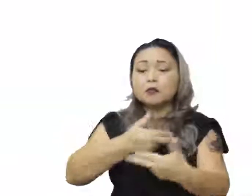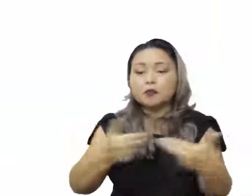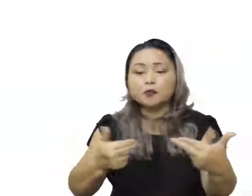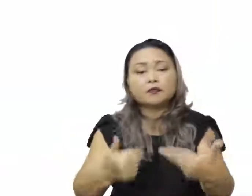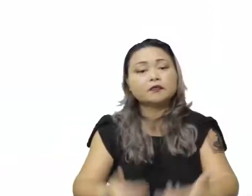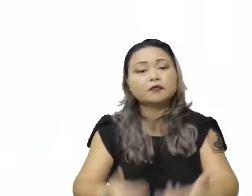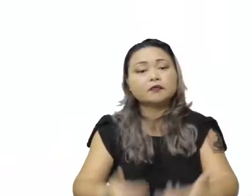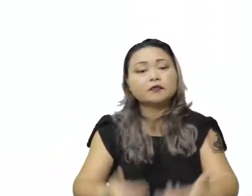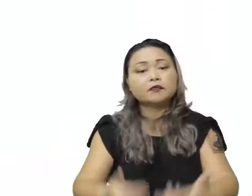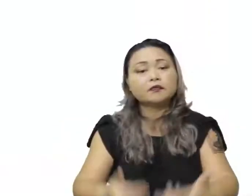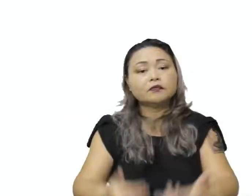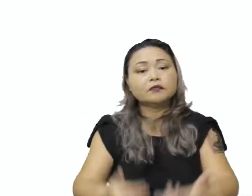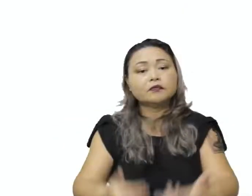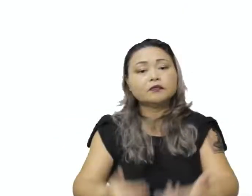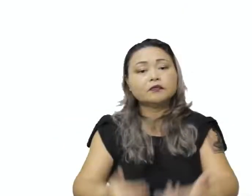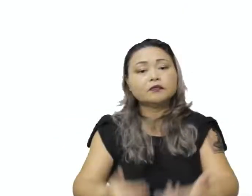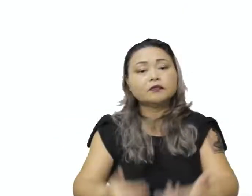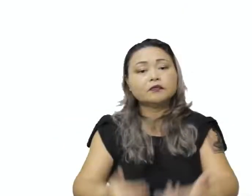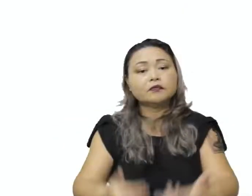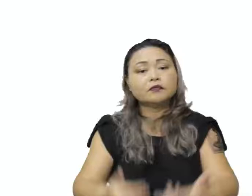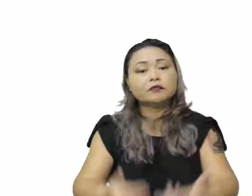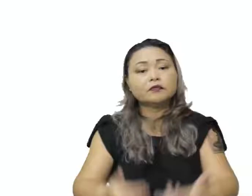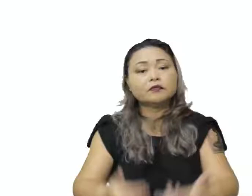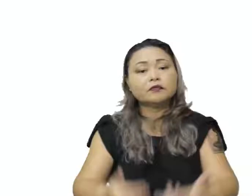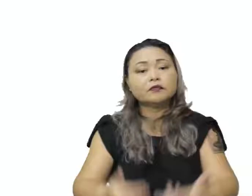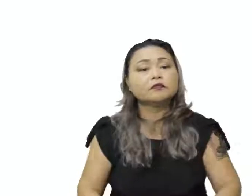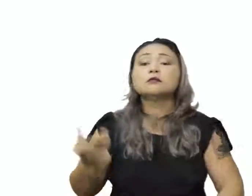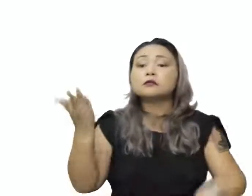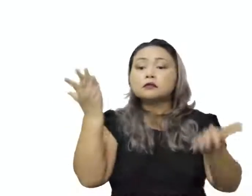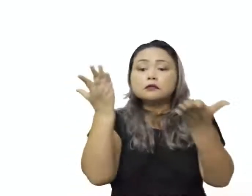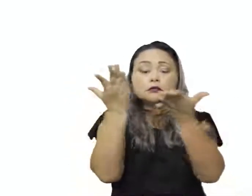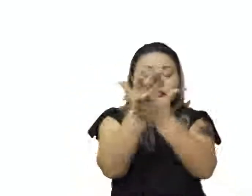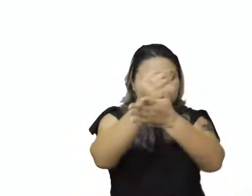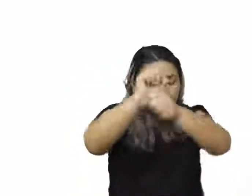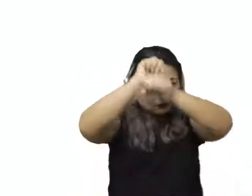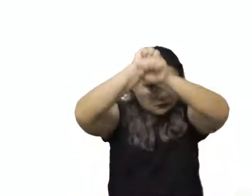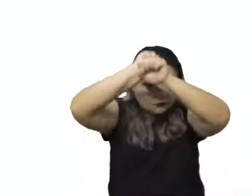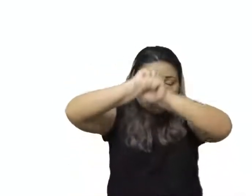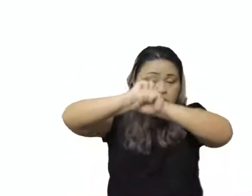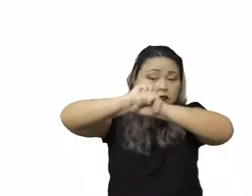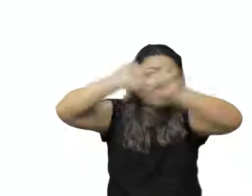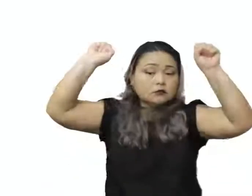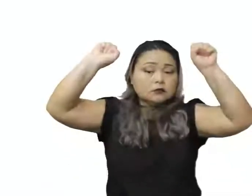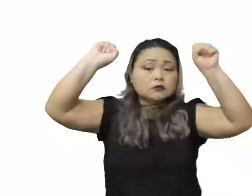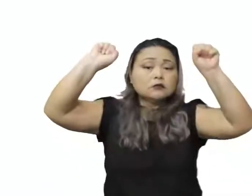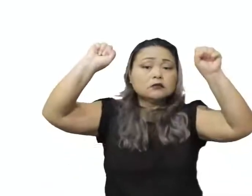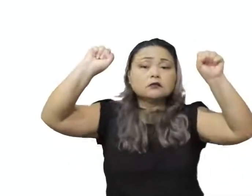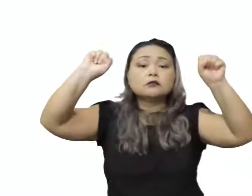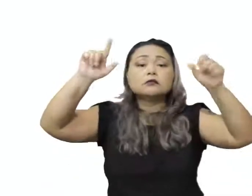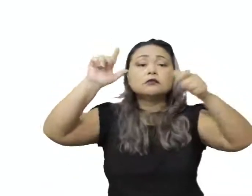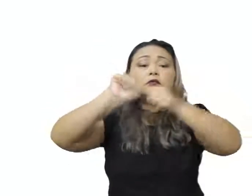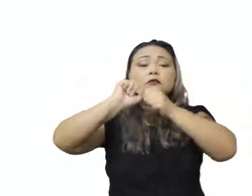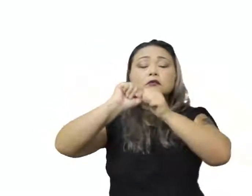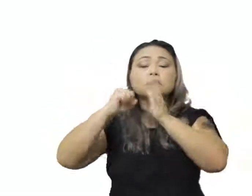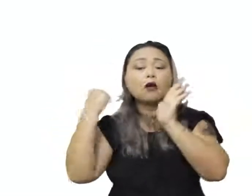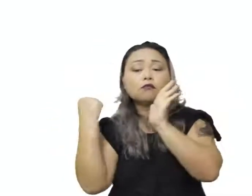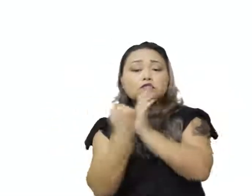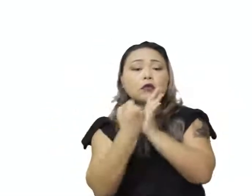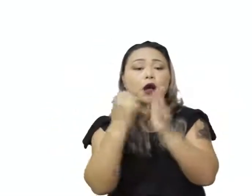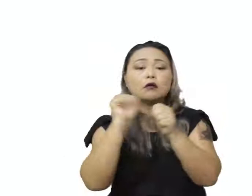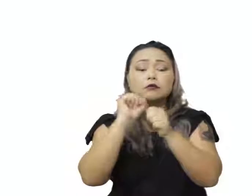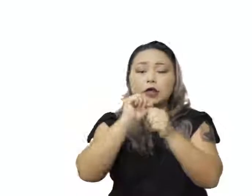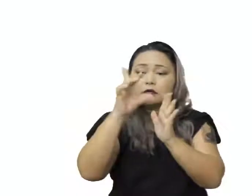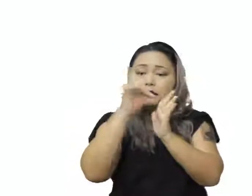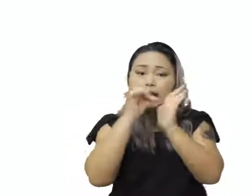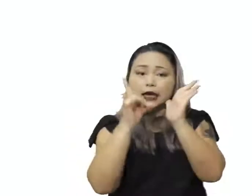tá? Próximo. Abolição da escravatura, decretada em 1º de janeiro de